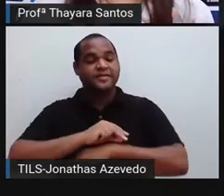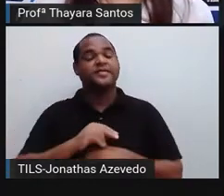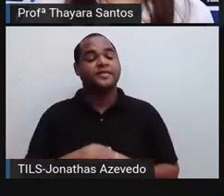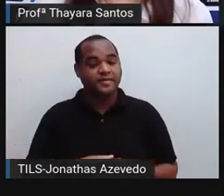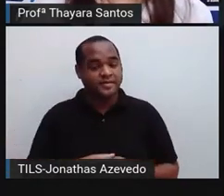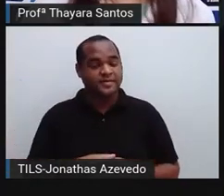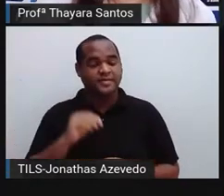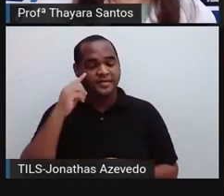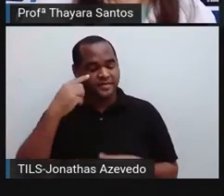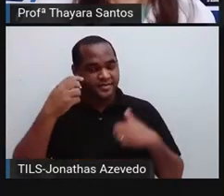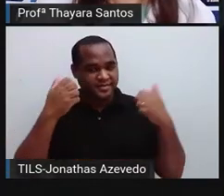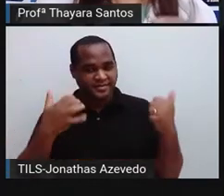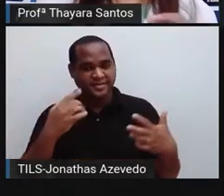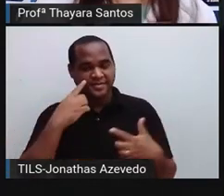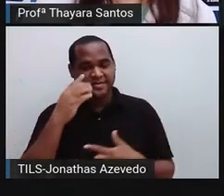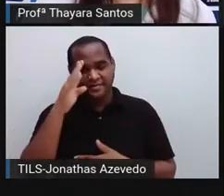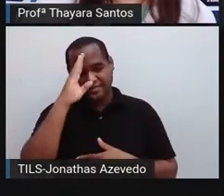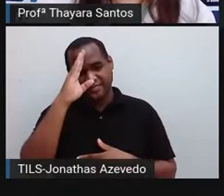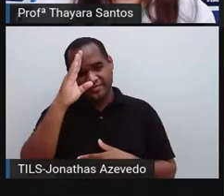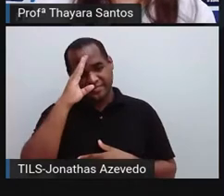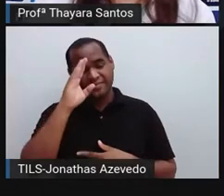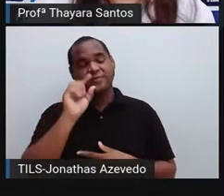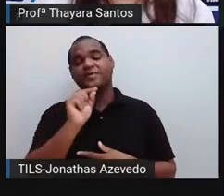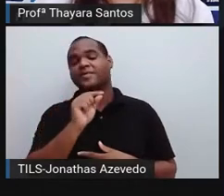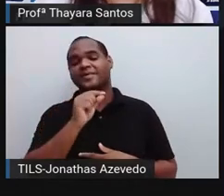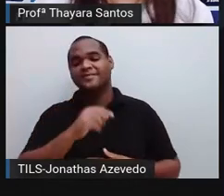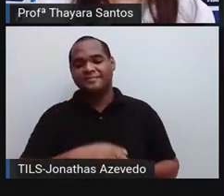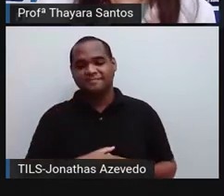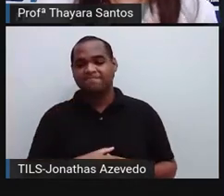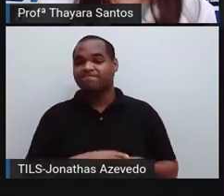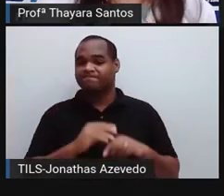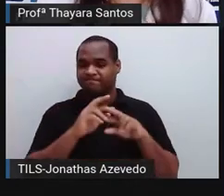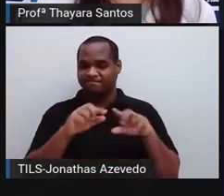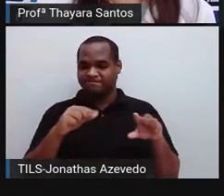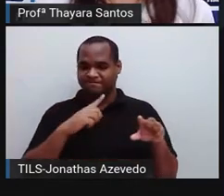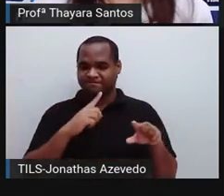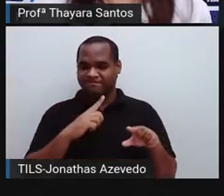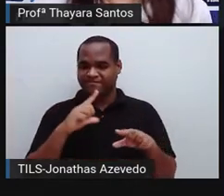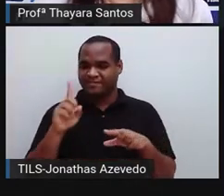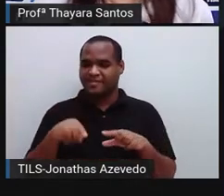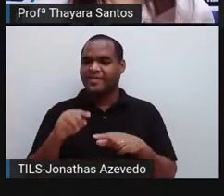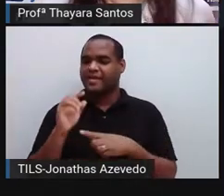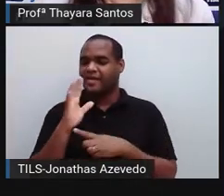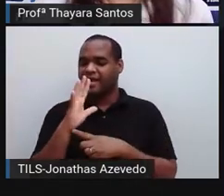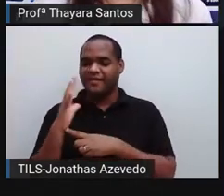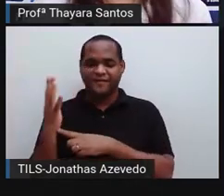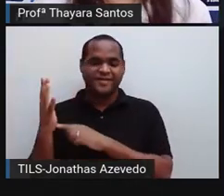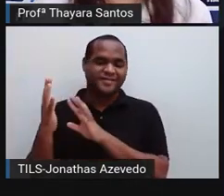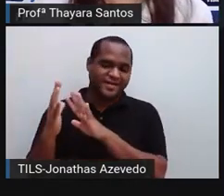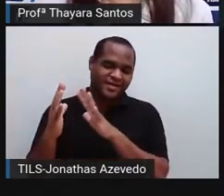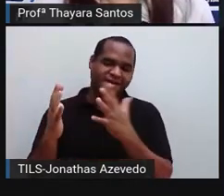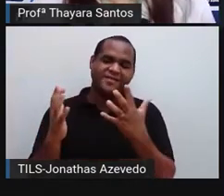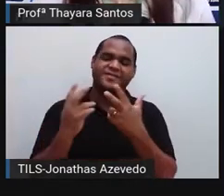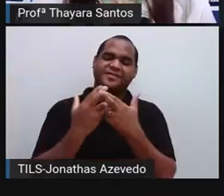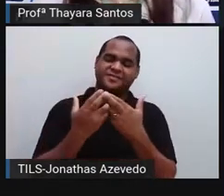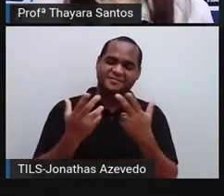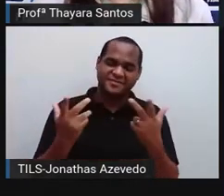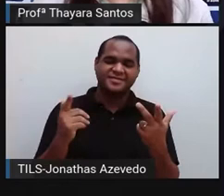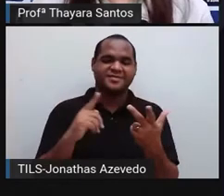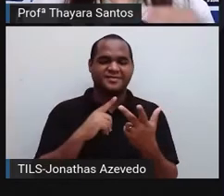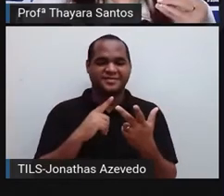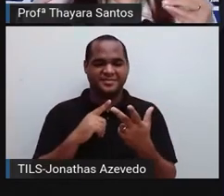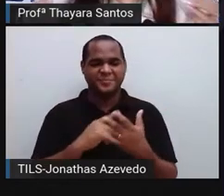de consumidor primário. O consumidor primário é um organismo herbívoro, ele se alimenta de vegetais.